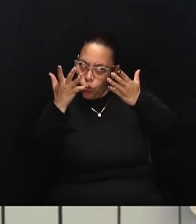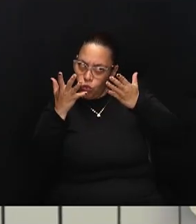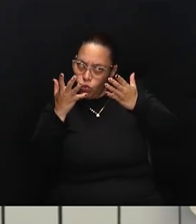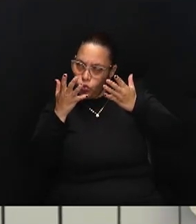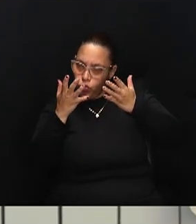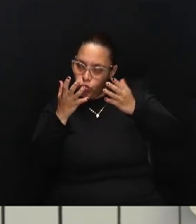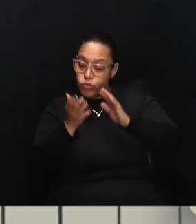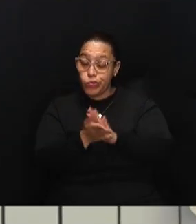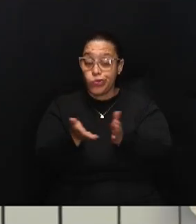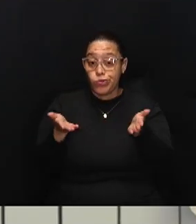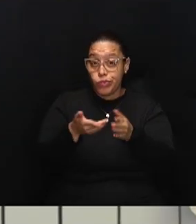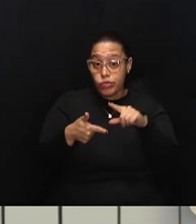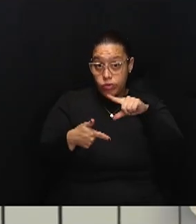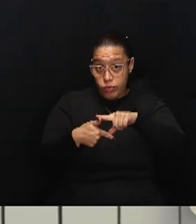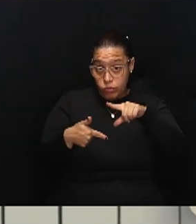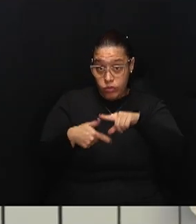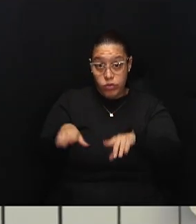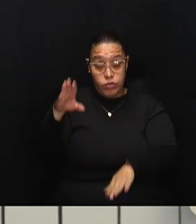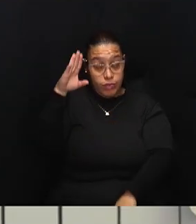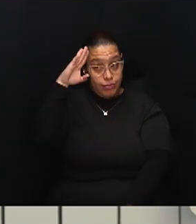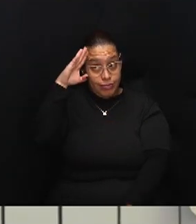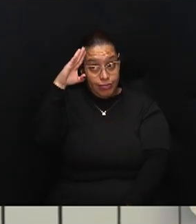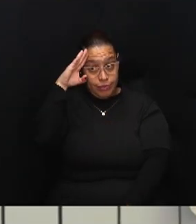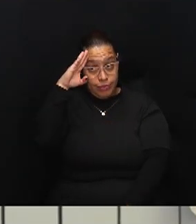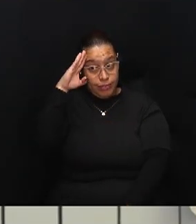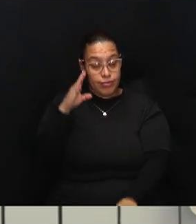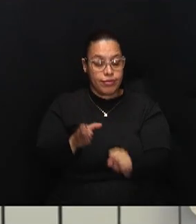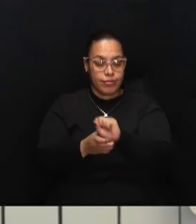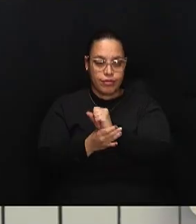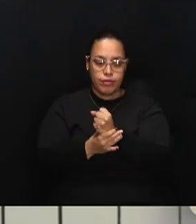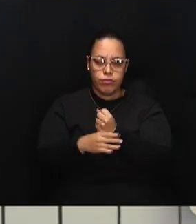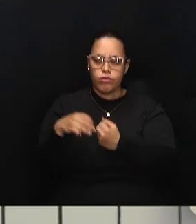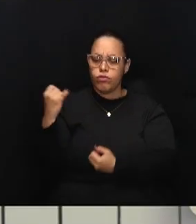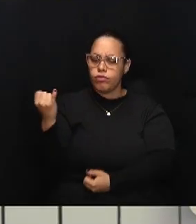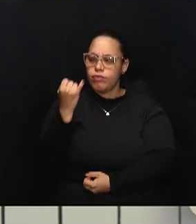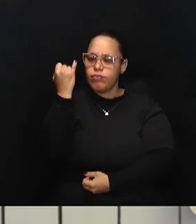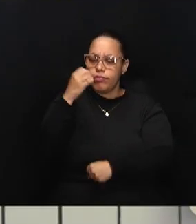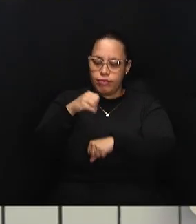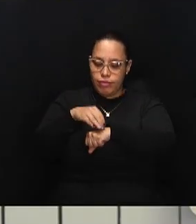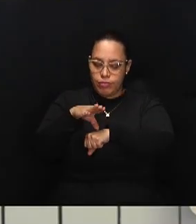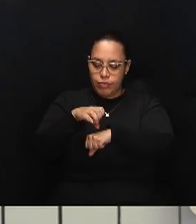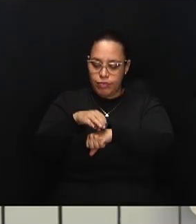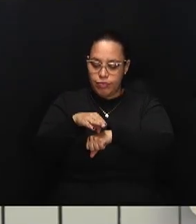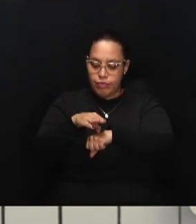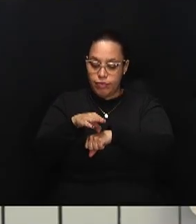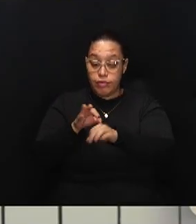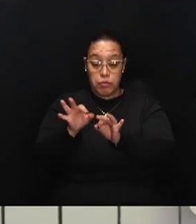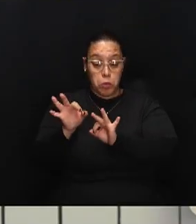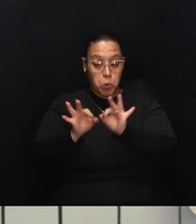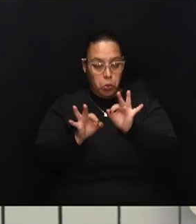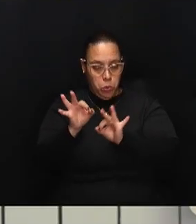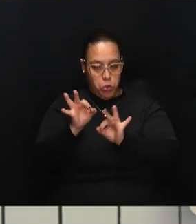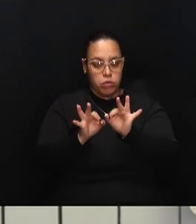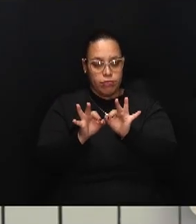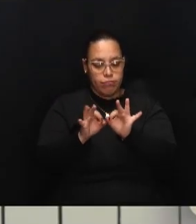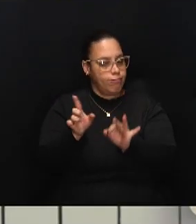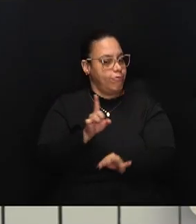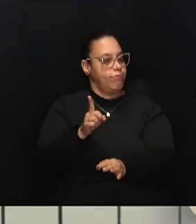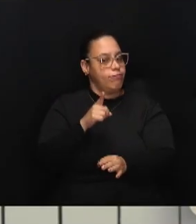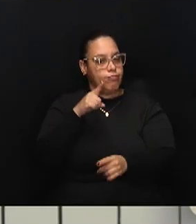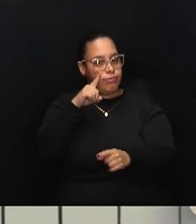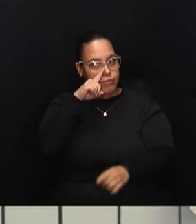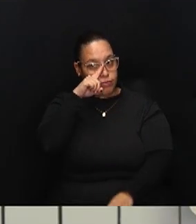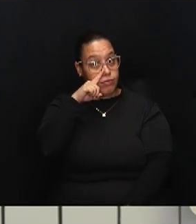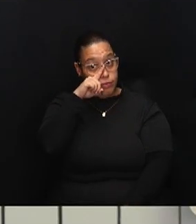No quadro de hoje, a comandante da Guarda Municipal de Campinas traz dicas importantes para você se organizar e não correr